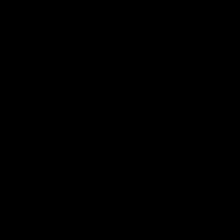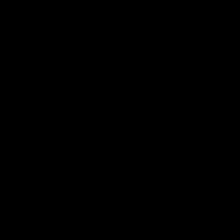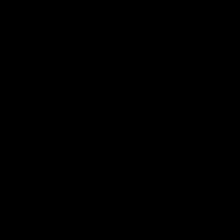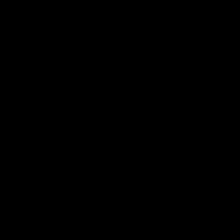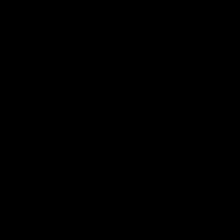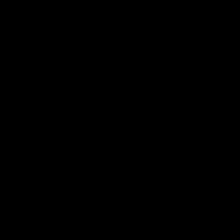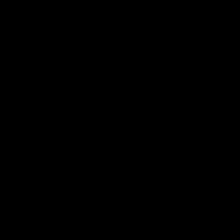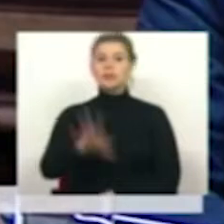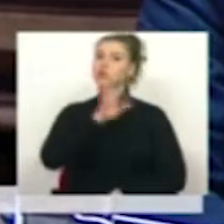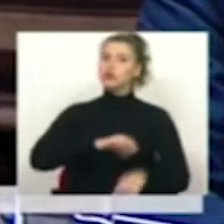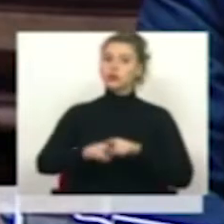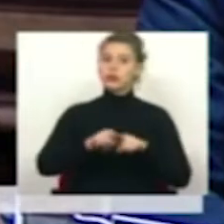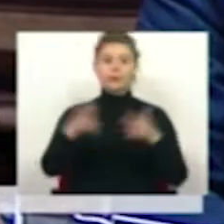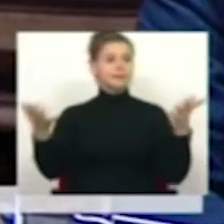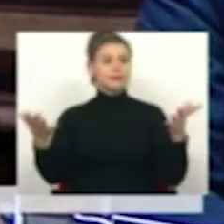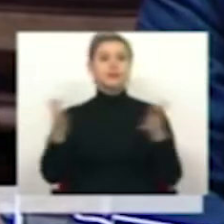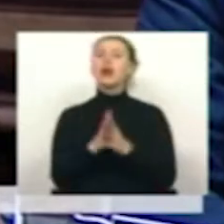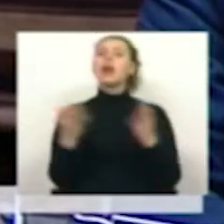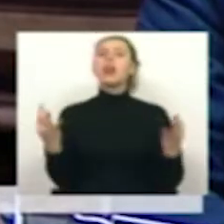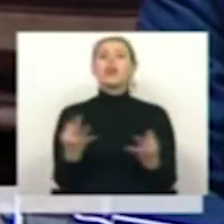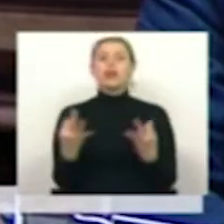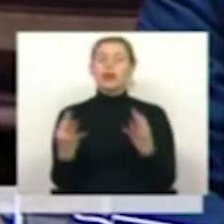a o